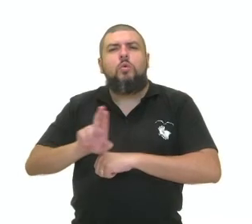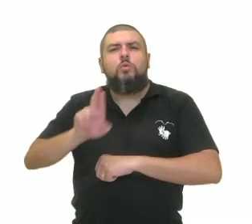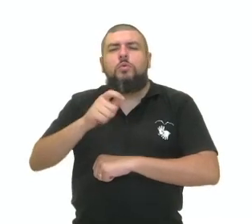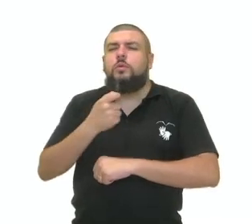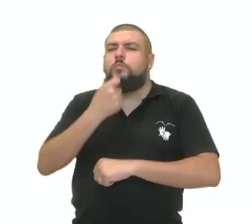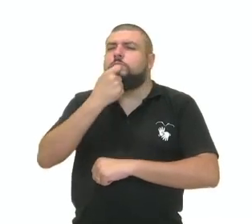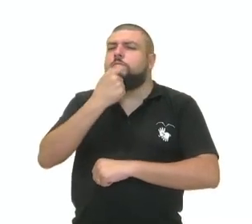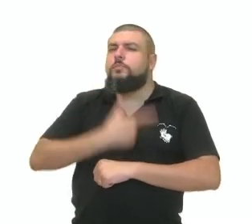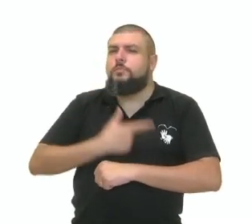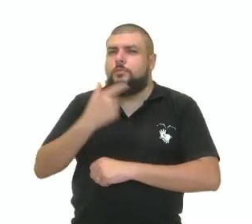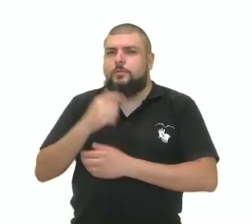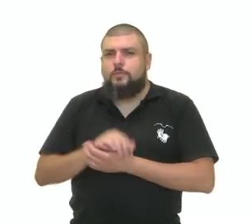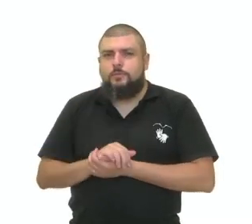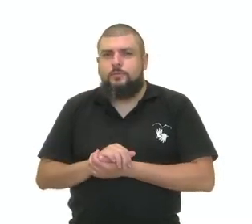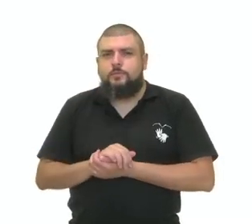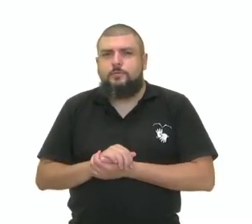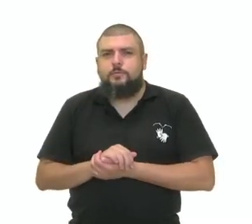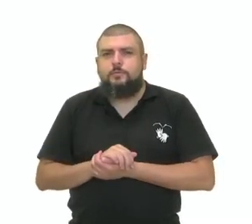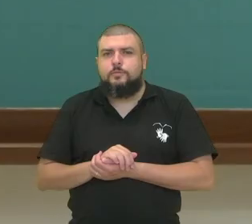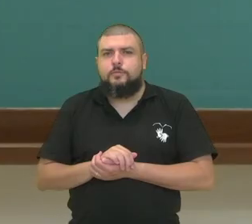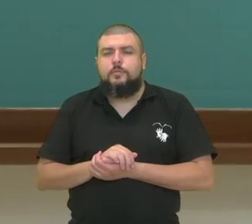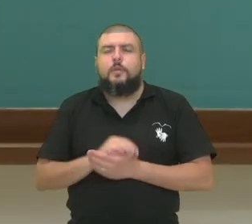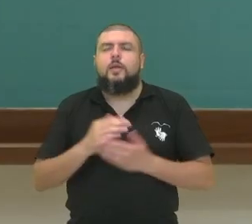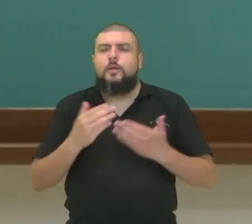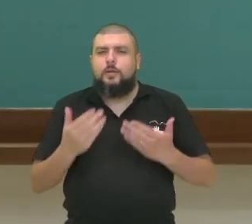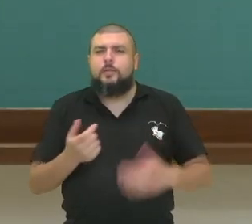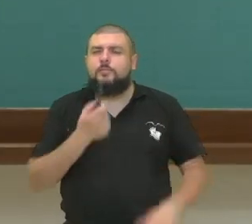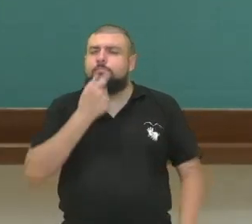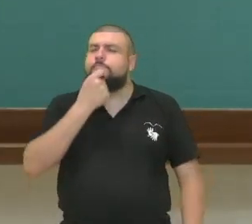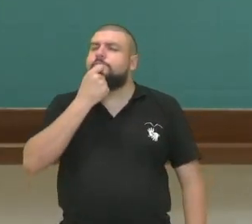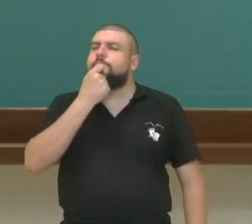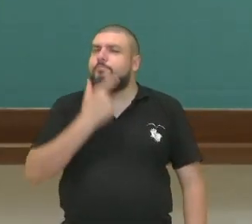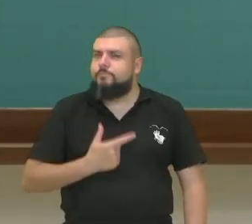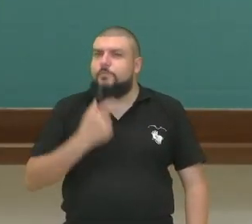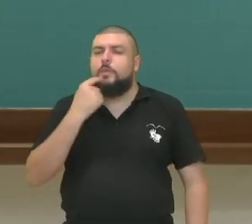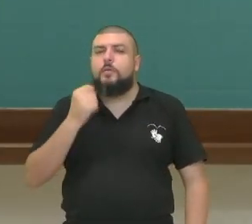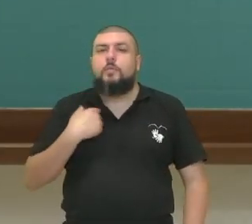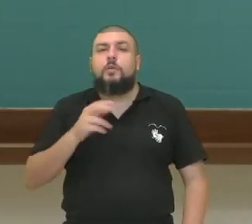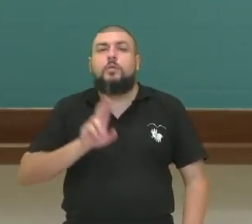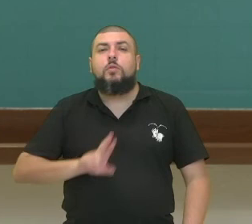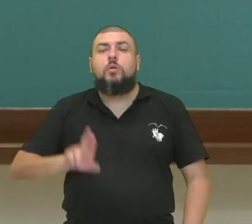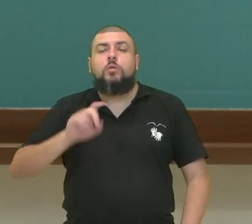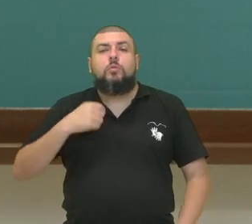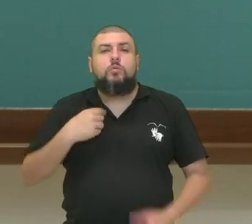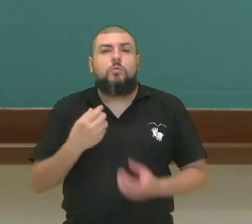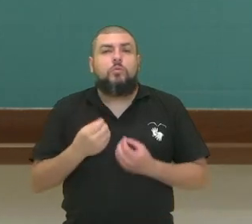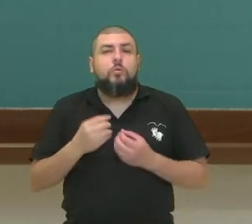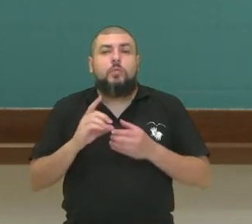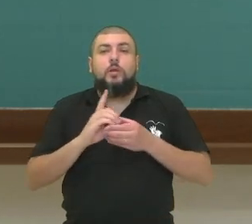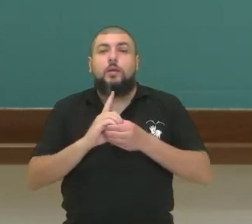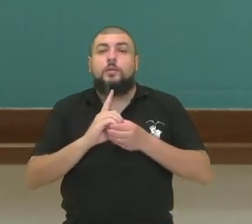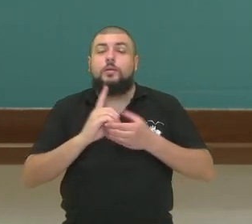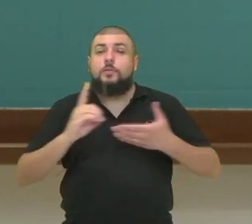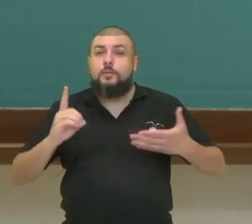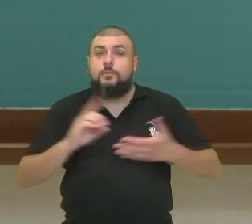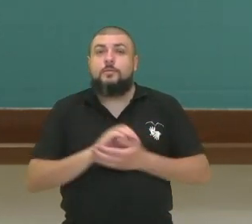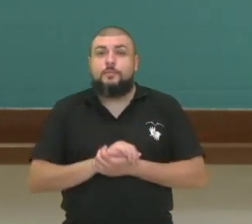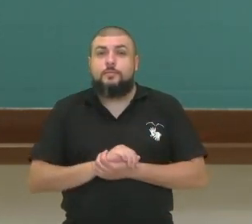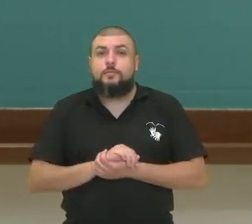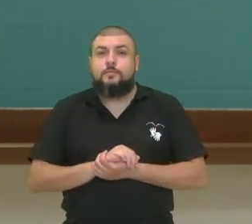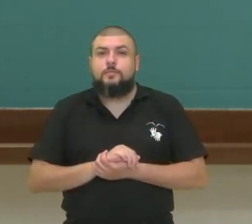governo autoritário estabelecido. Então o humor aqui ele vai ser um elemento muito importante para a democracia, porque você poder fazer uma